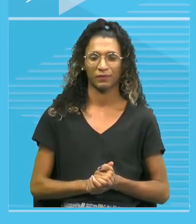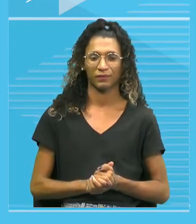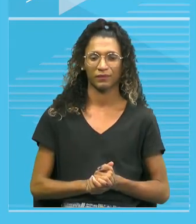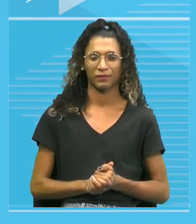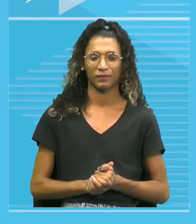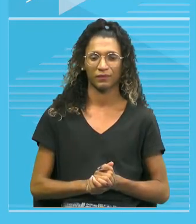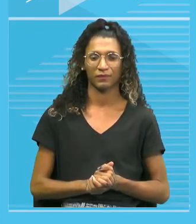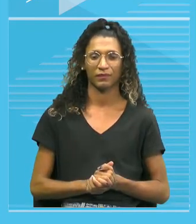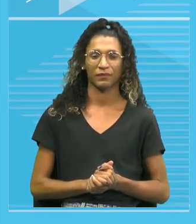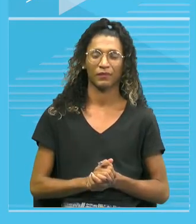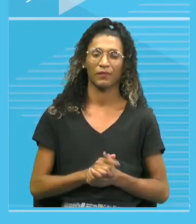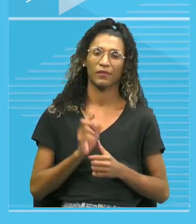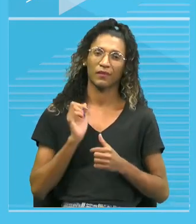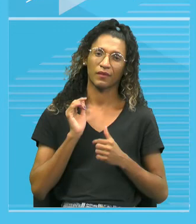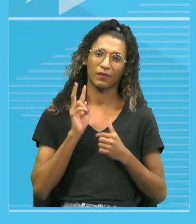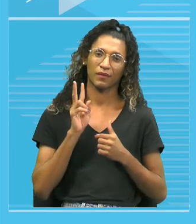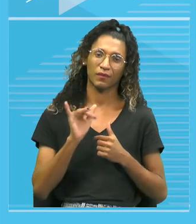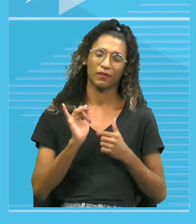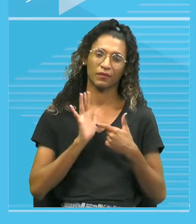uma radiação,